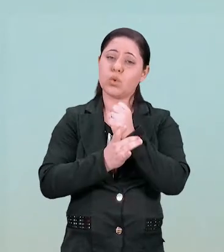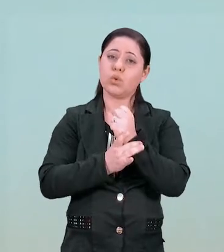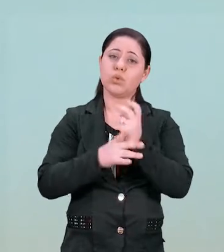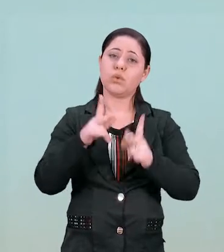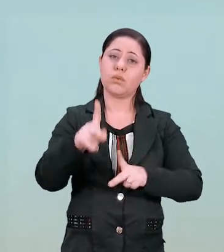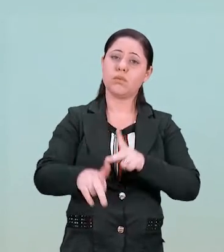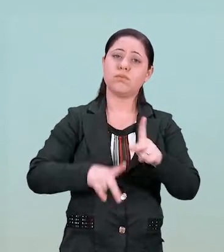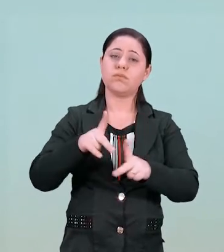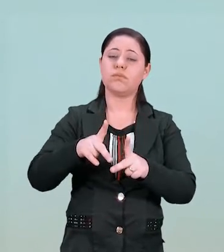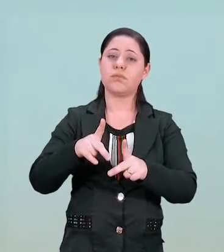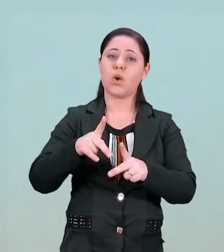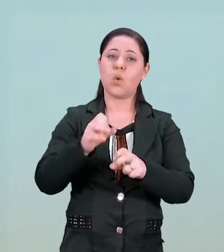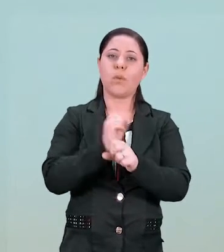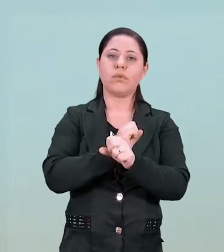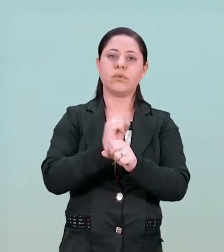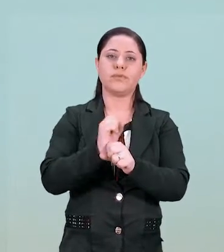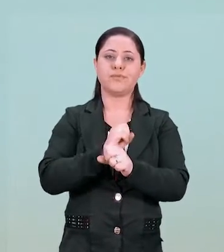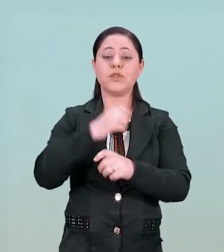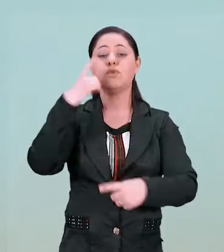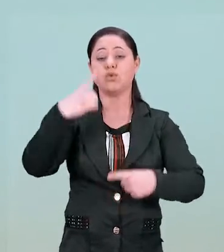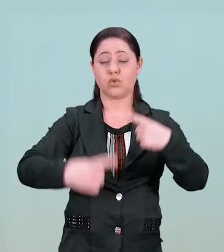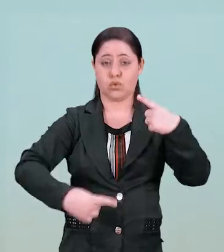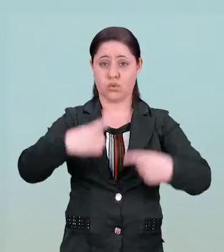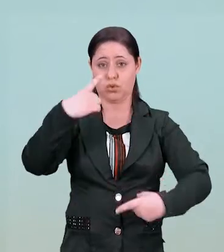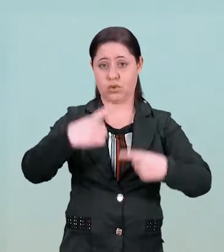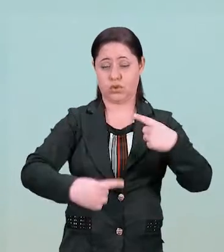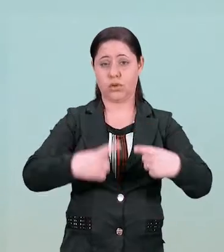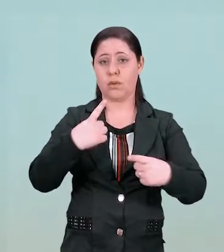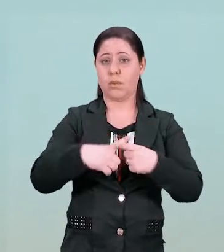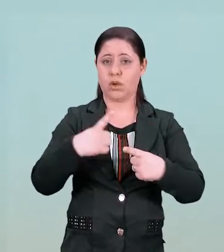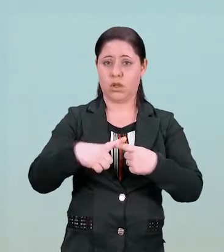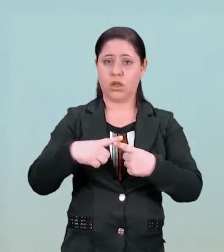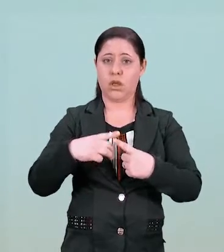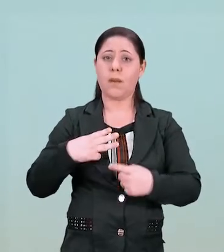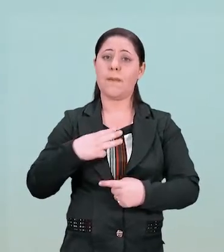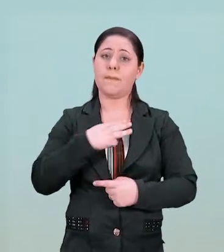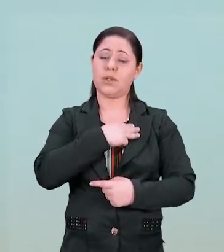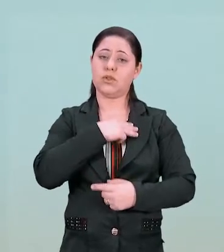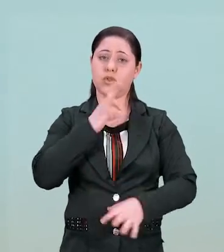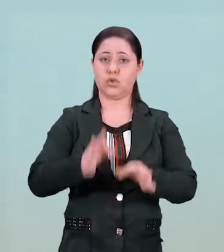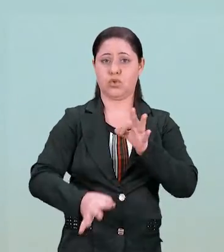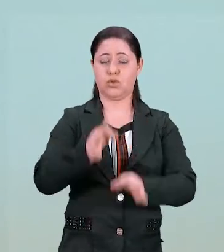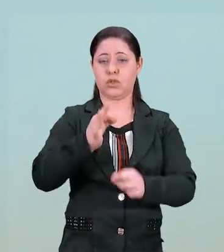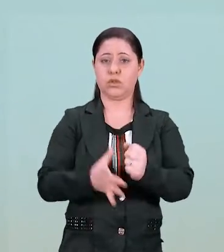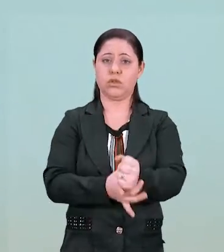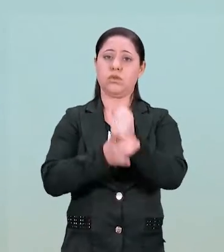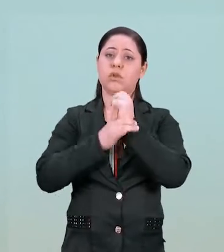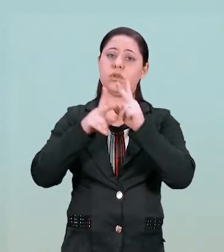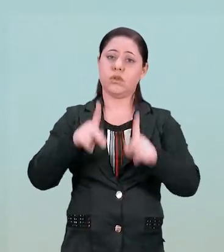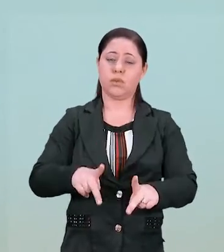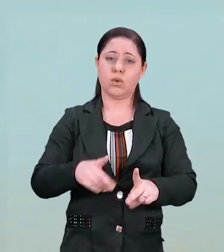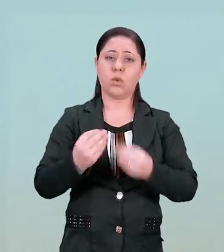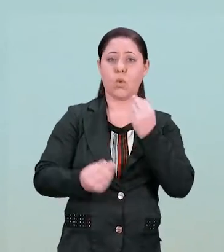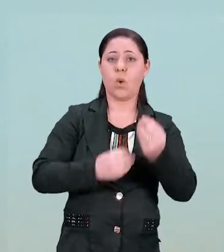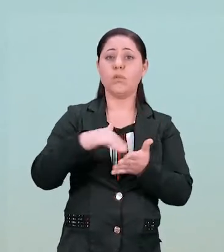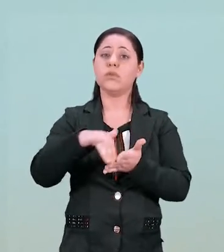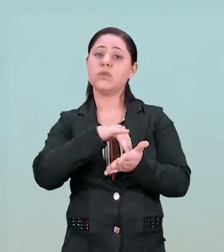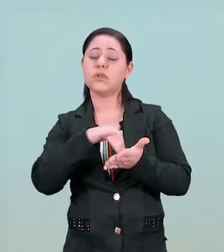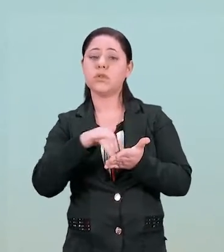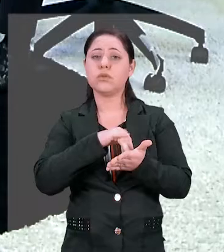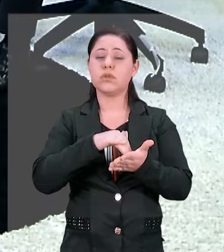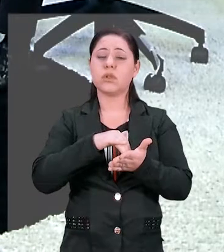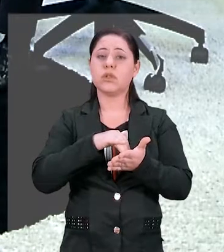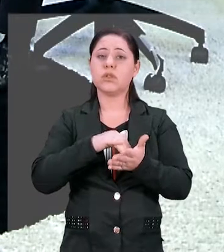discutido isso muito com o governo federal, porque dentro o Ministério ele é de Justiça e Segurança Pública, como a nossa Secretaria de Justiça e Segurança